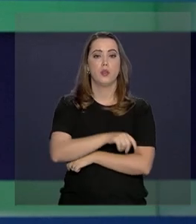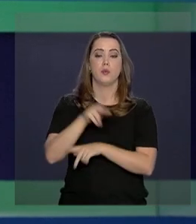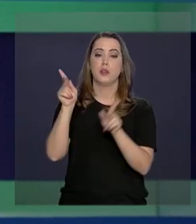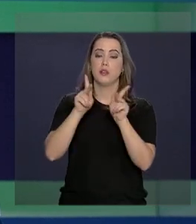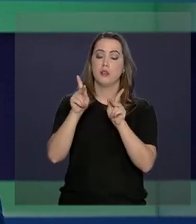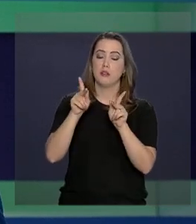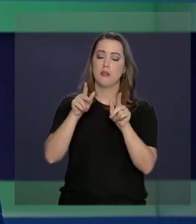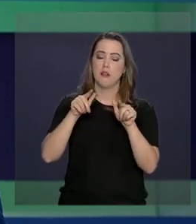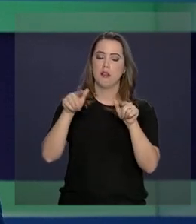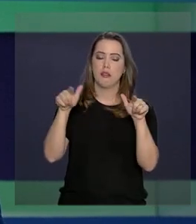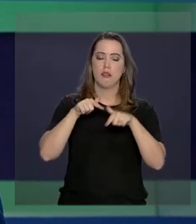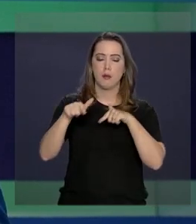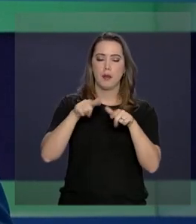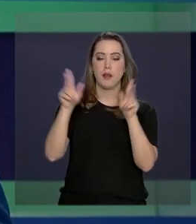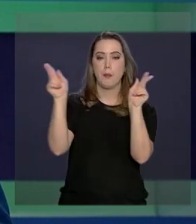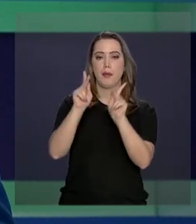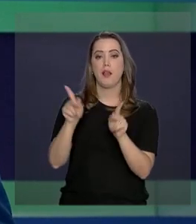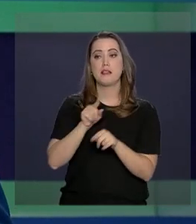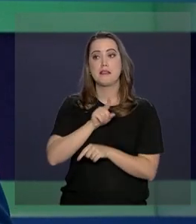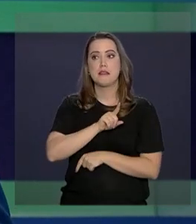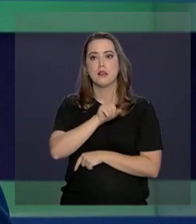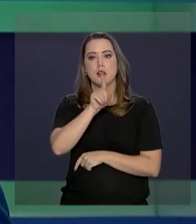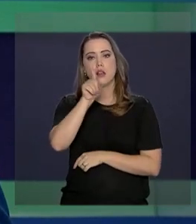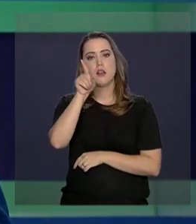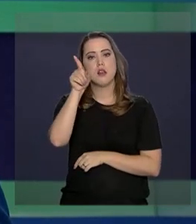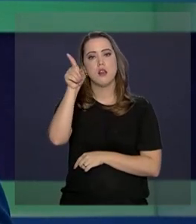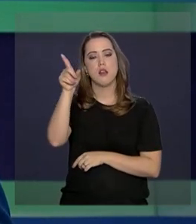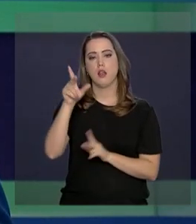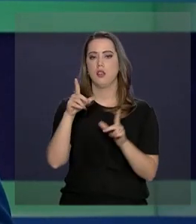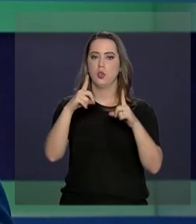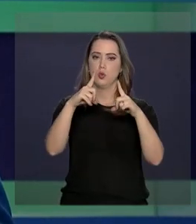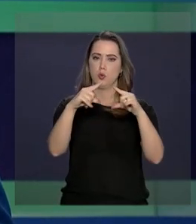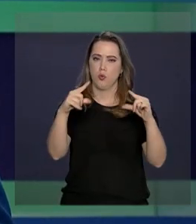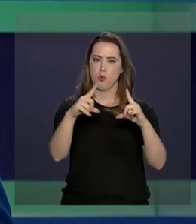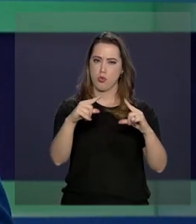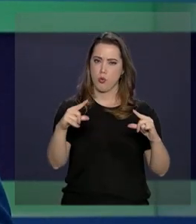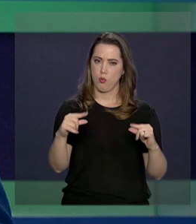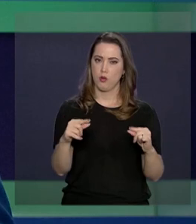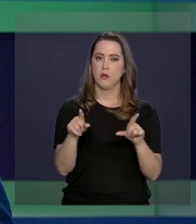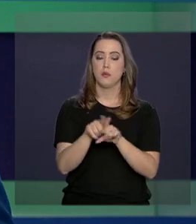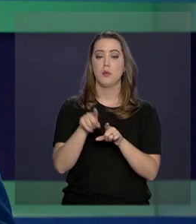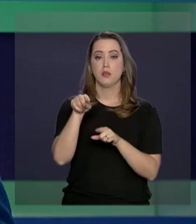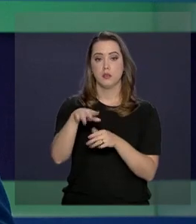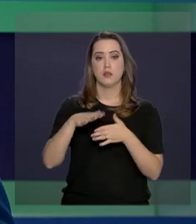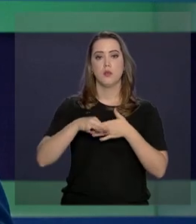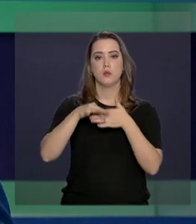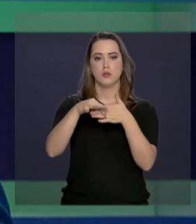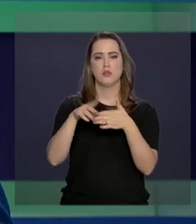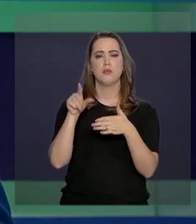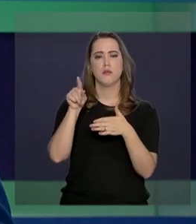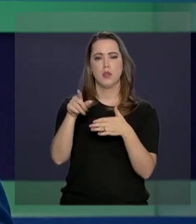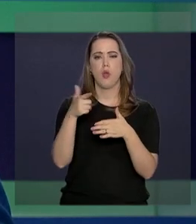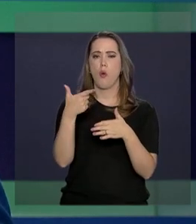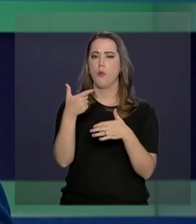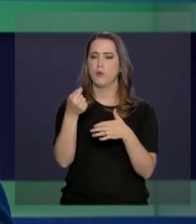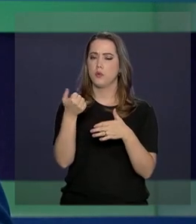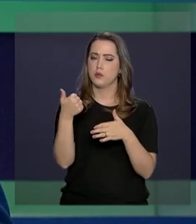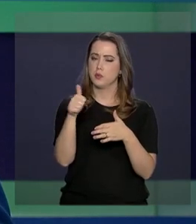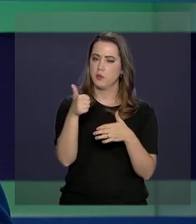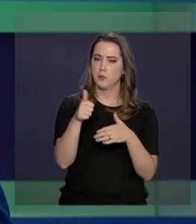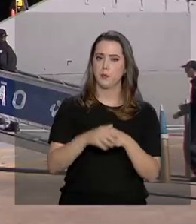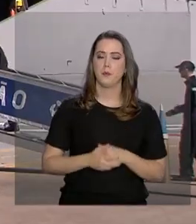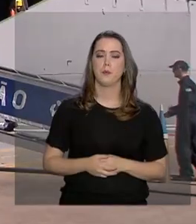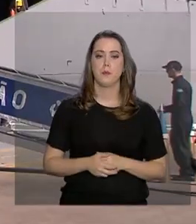no Líbano. As Forças Armadas Brasileiras estão no comando da Força Marítima no Líbano desde 2011.